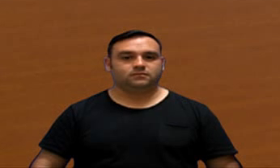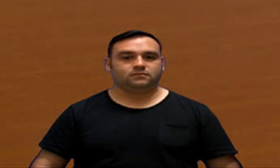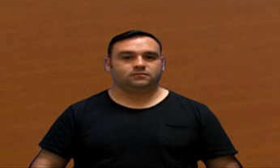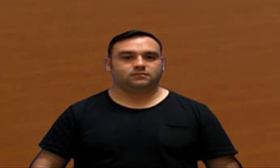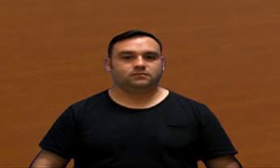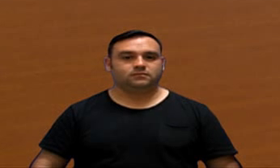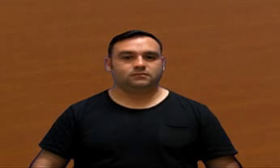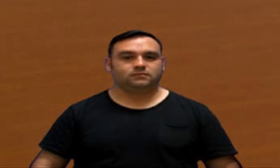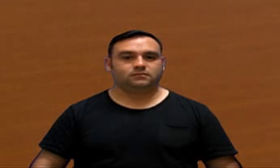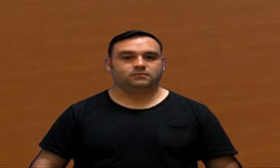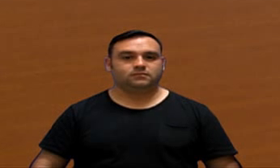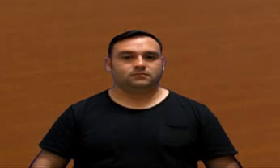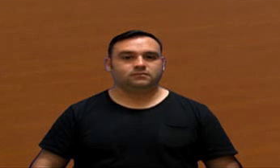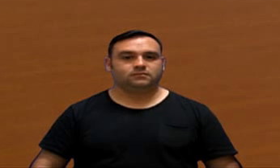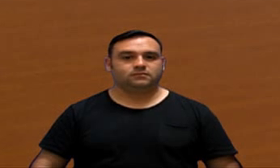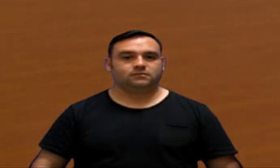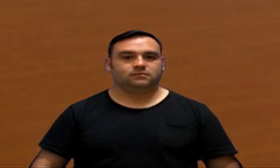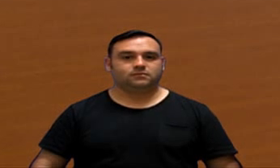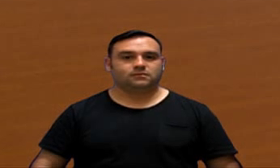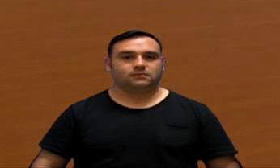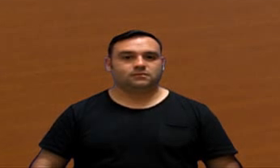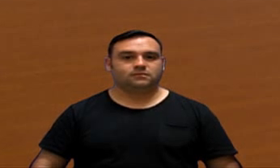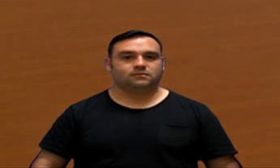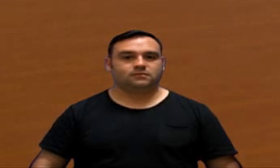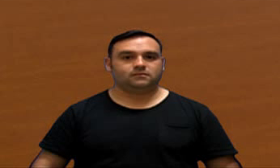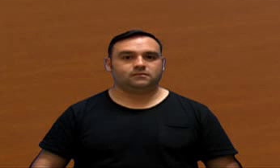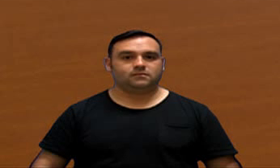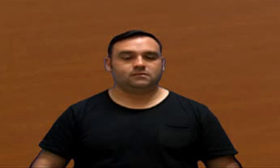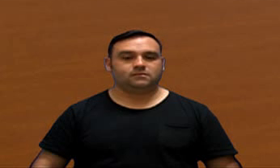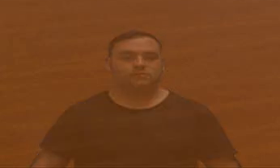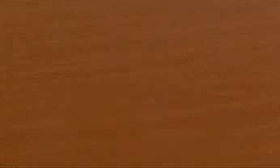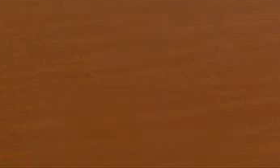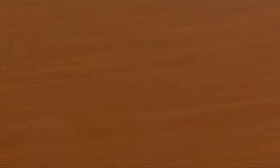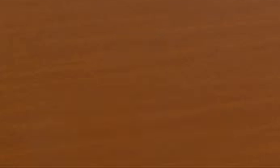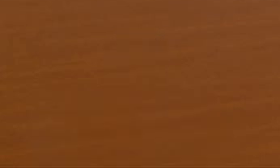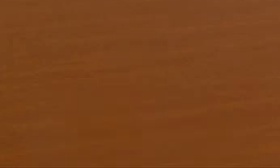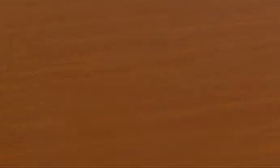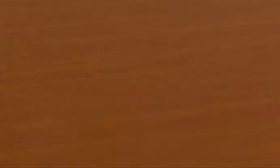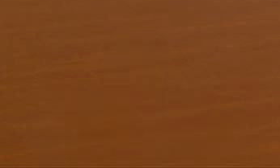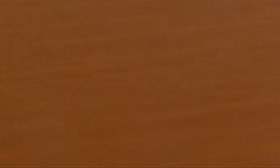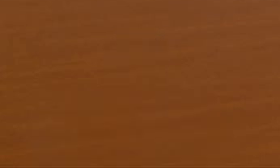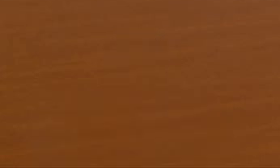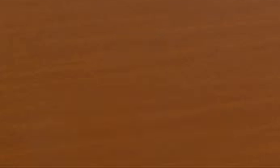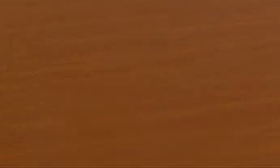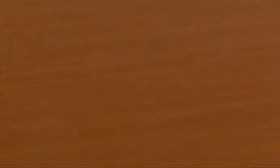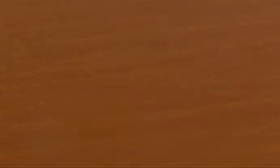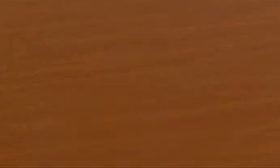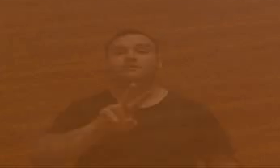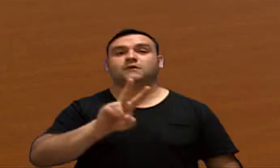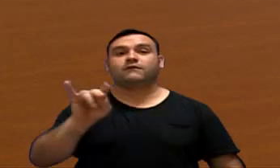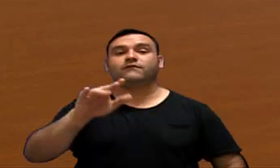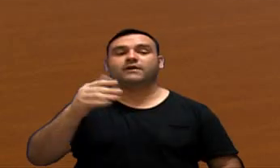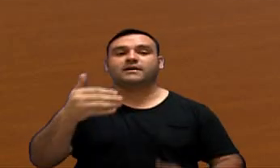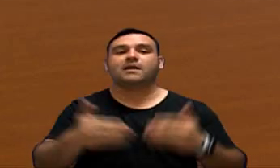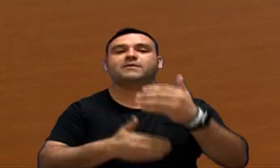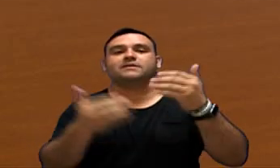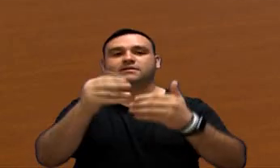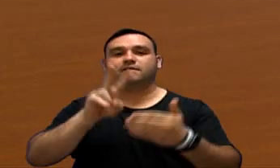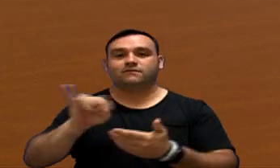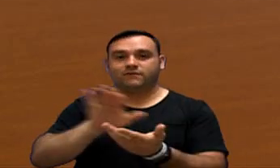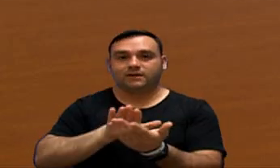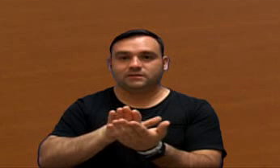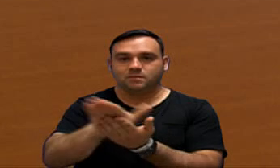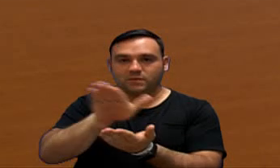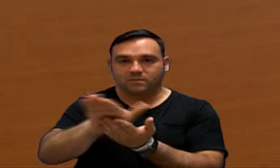precisa? Qual é o questionamento? Fala que não sei, sair. Eu vi a apresentação. Onde está? Ela vai imprimir, a apresentação foi feita, ela vai